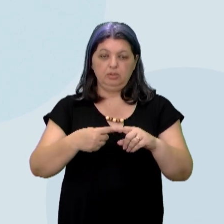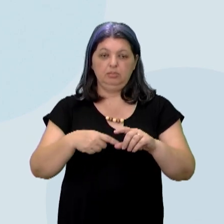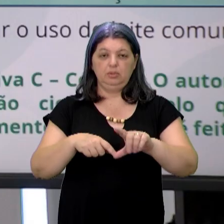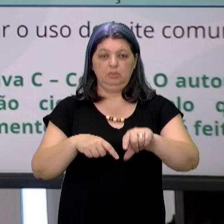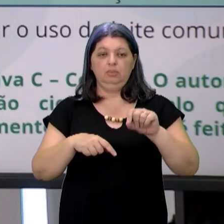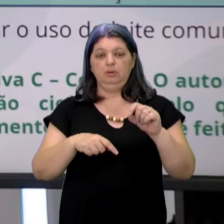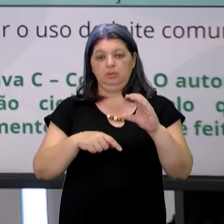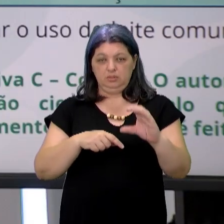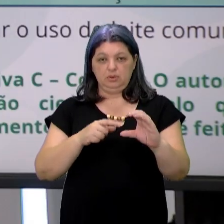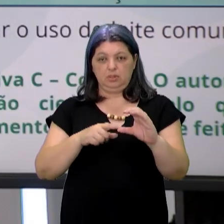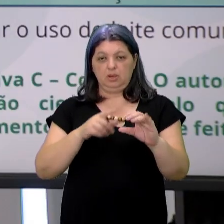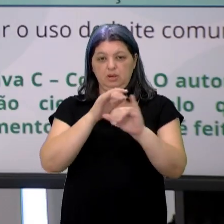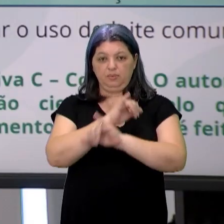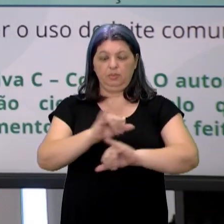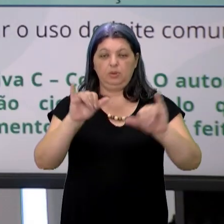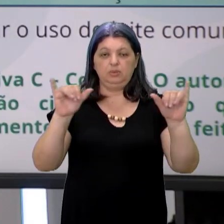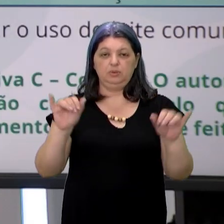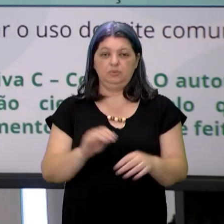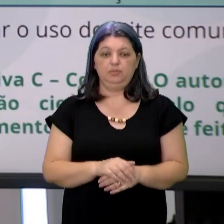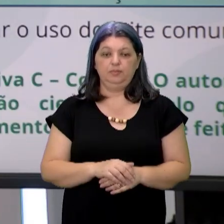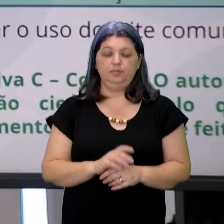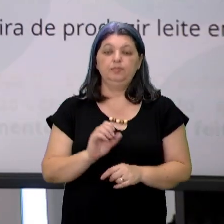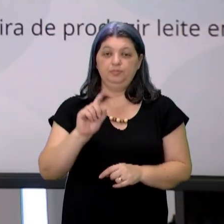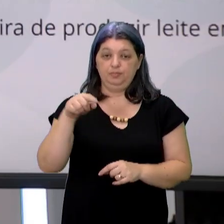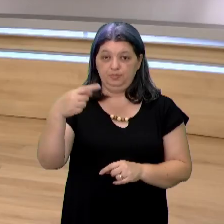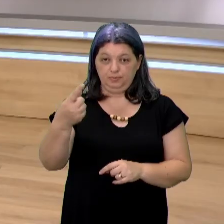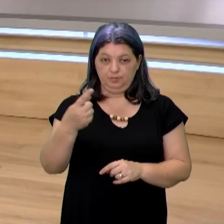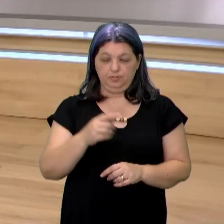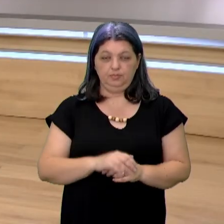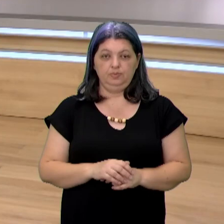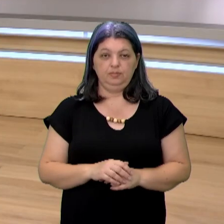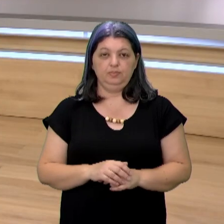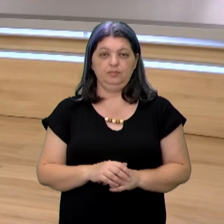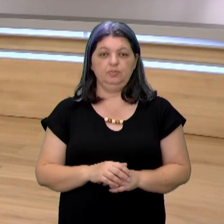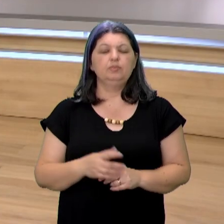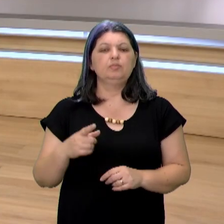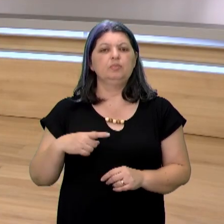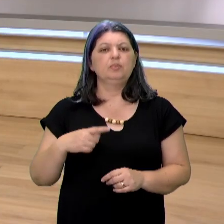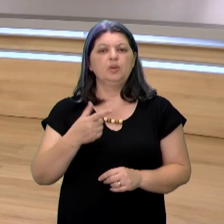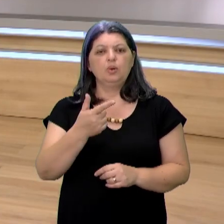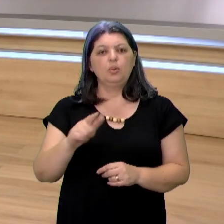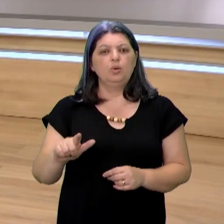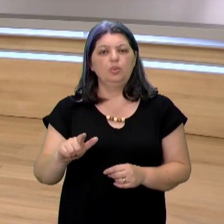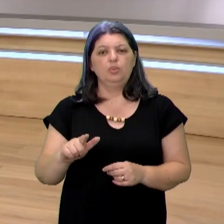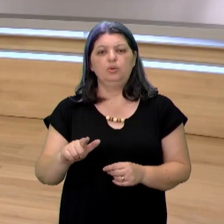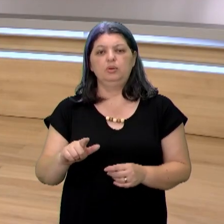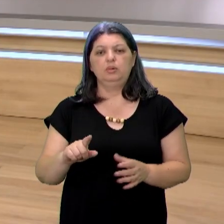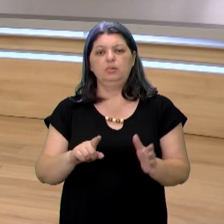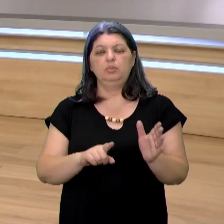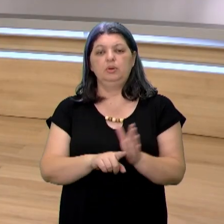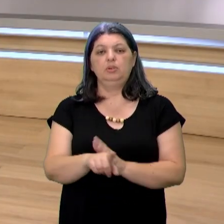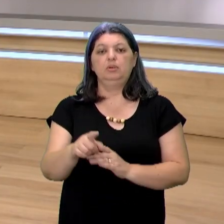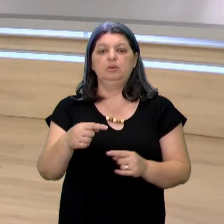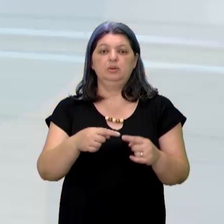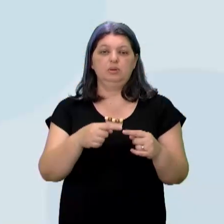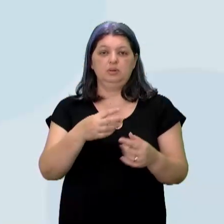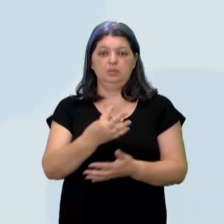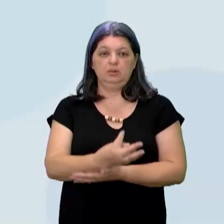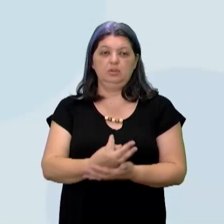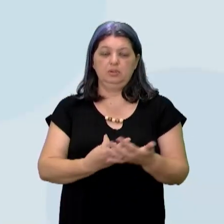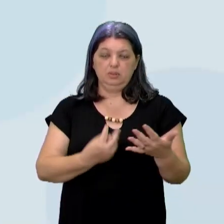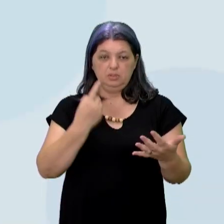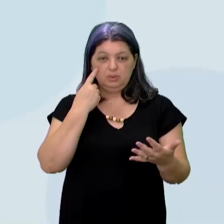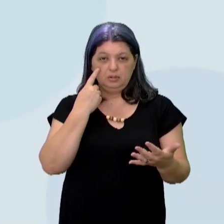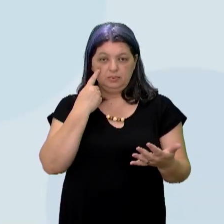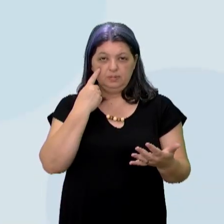como dar informação. Tá certo? Vamos para o próximo? Tem uma outra questão ainda relacionada a esse texto. A outra questão é